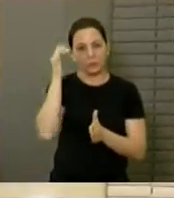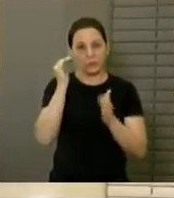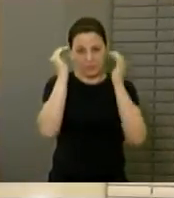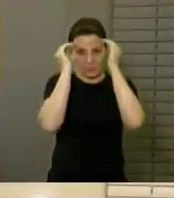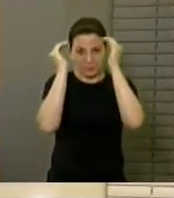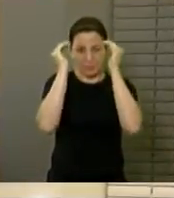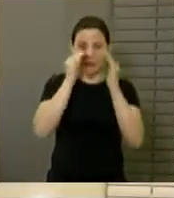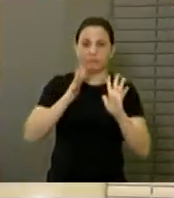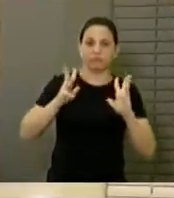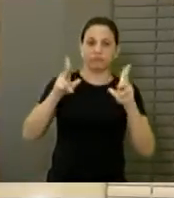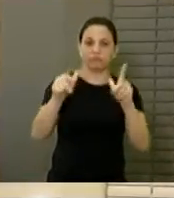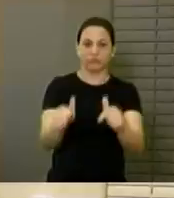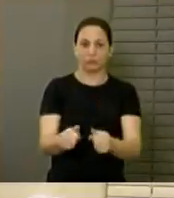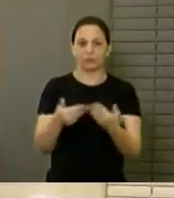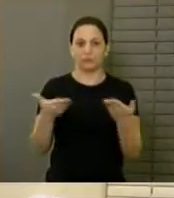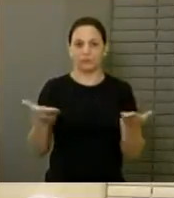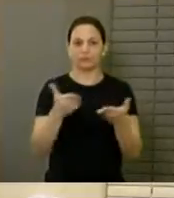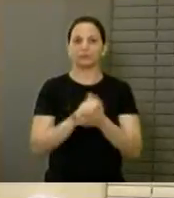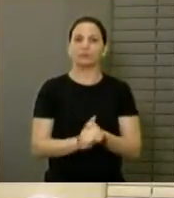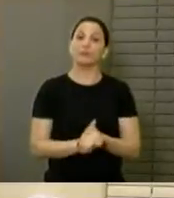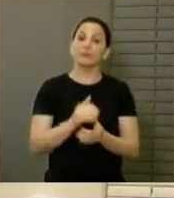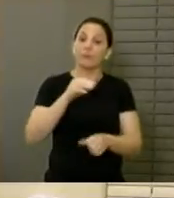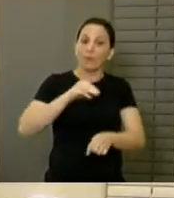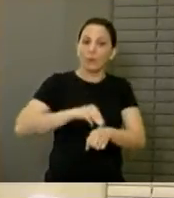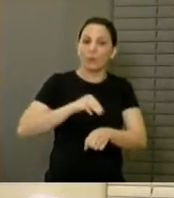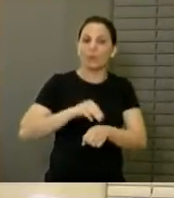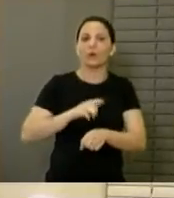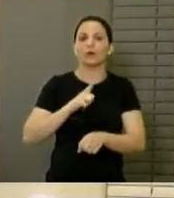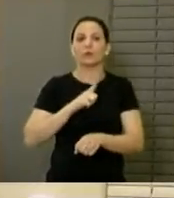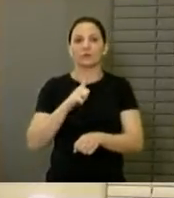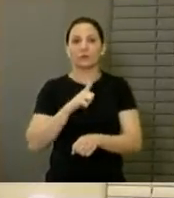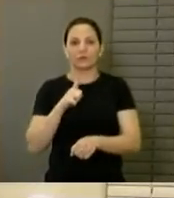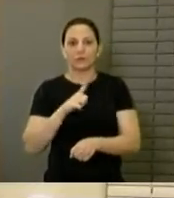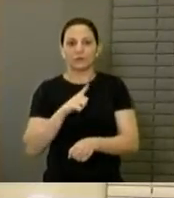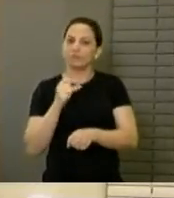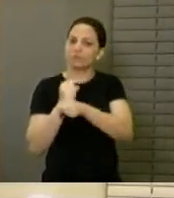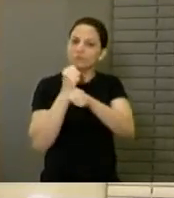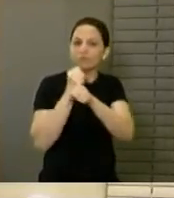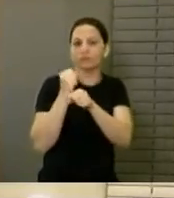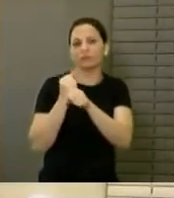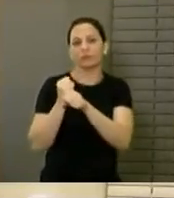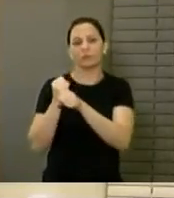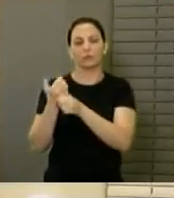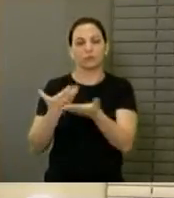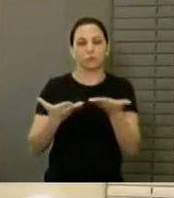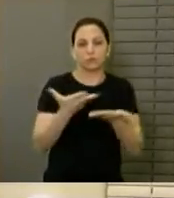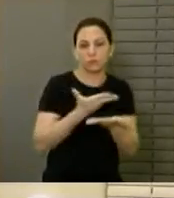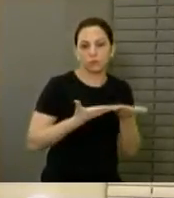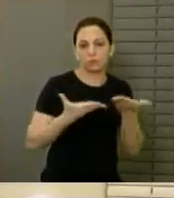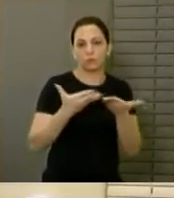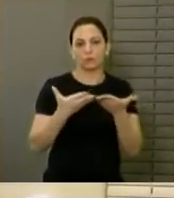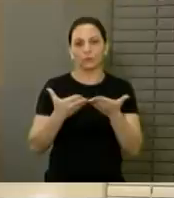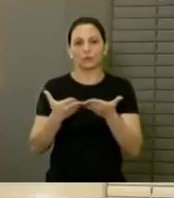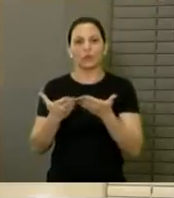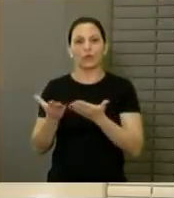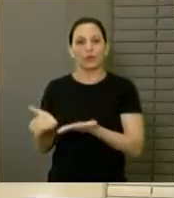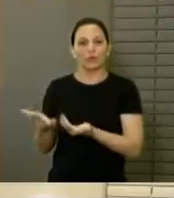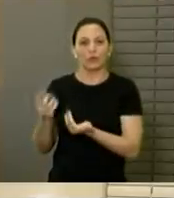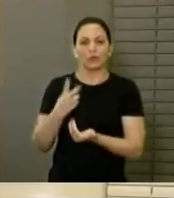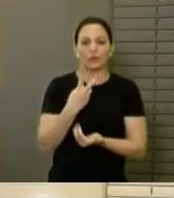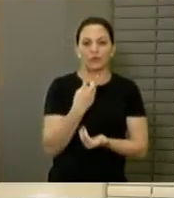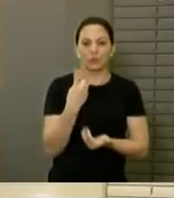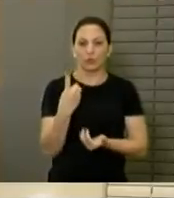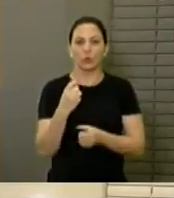por todos. Este é um momento construído a várias mãos. Desde muito jovem, há 21